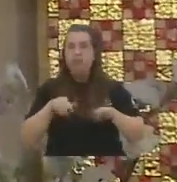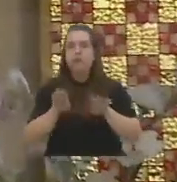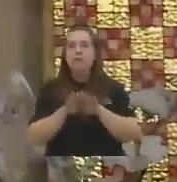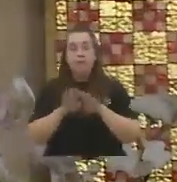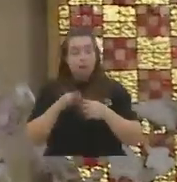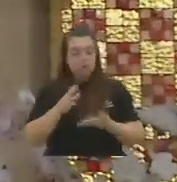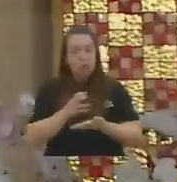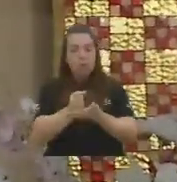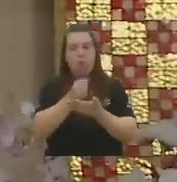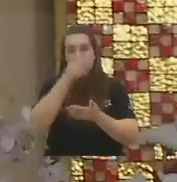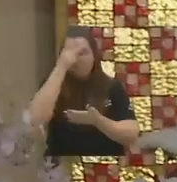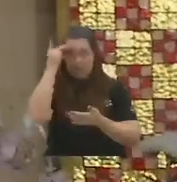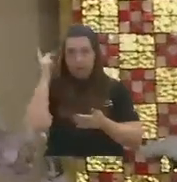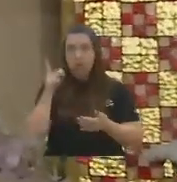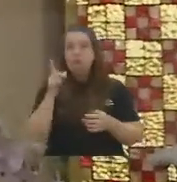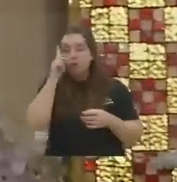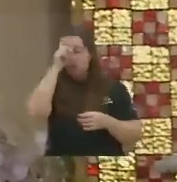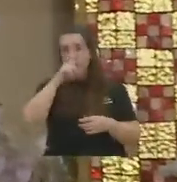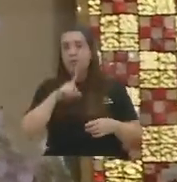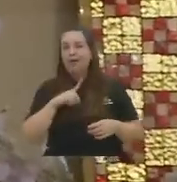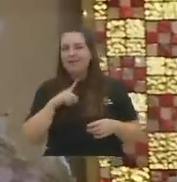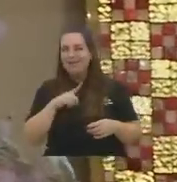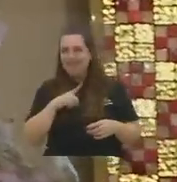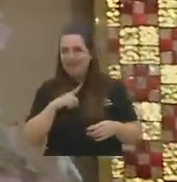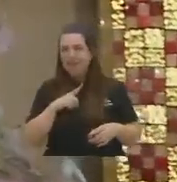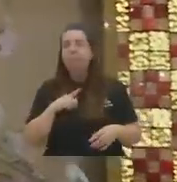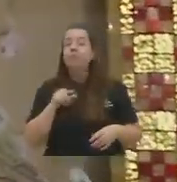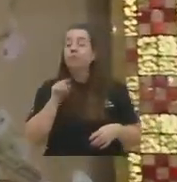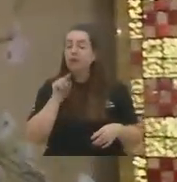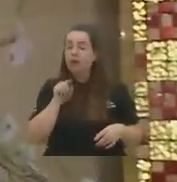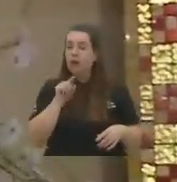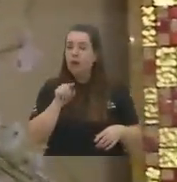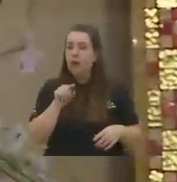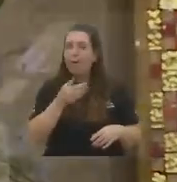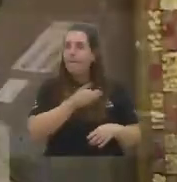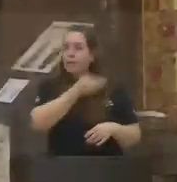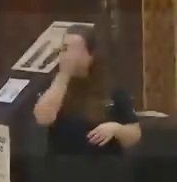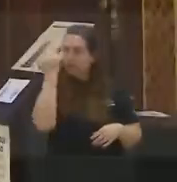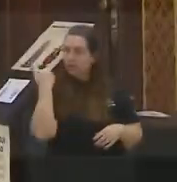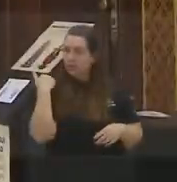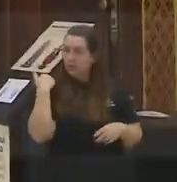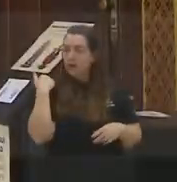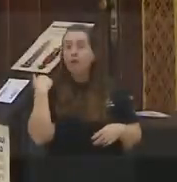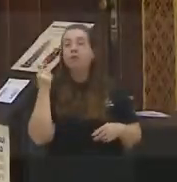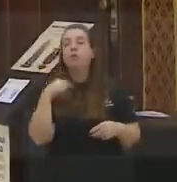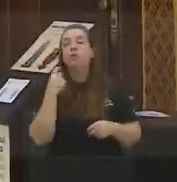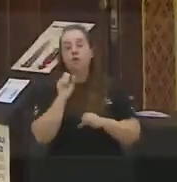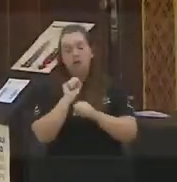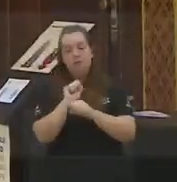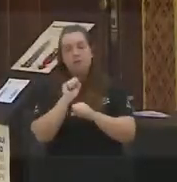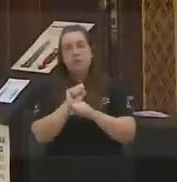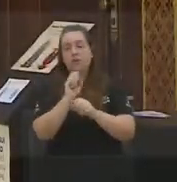os que passam dificuldades financeiras. Nossa Senhora, esperamos confiantes a